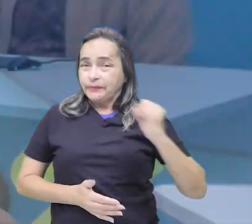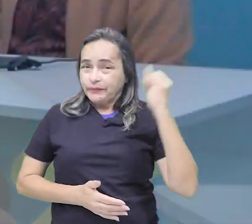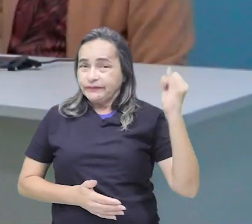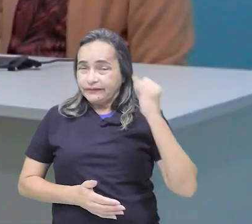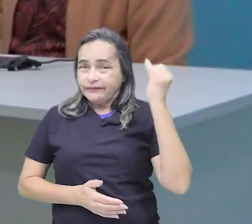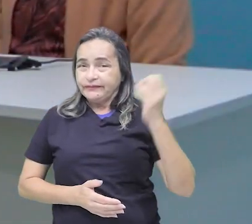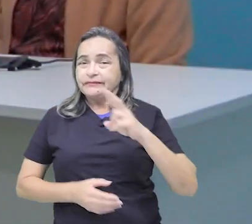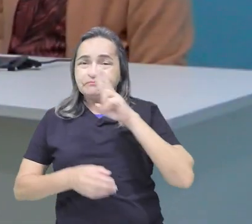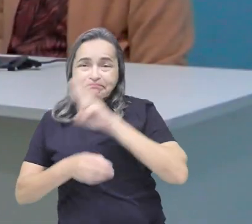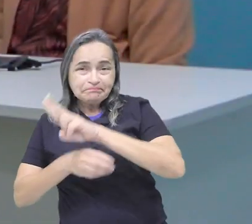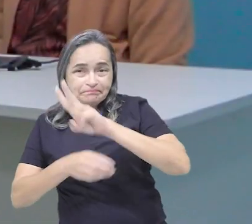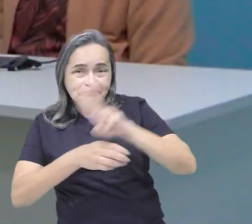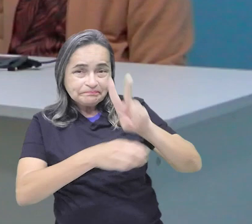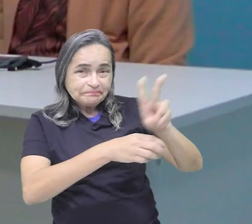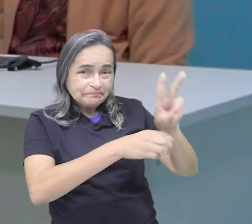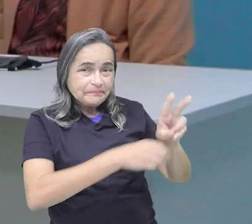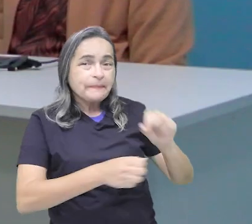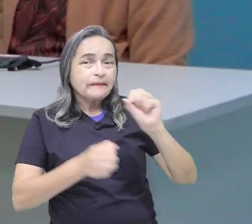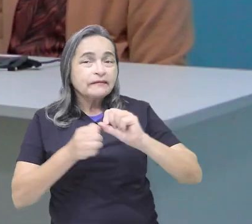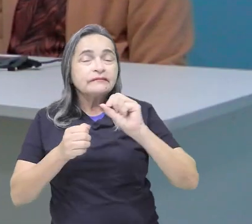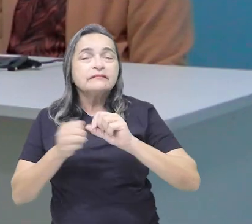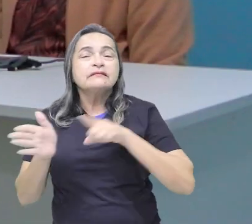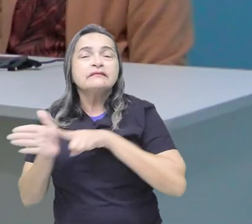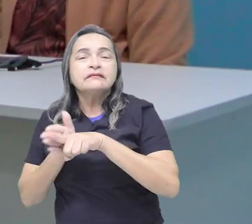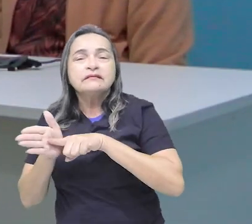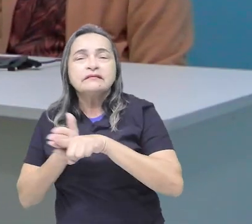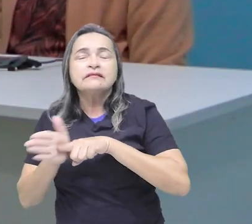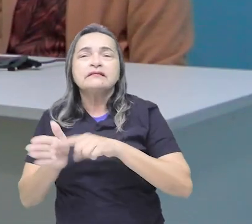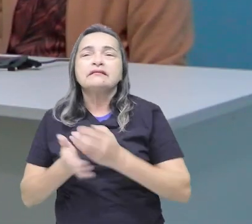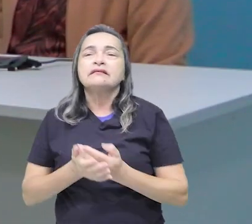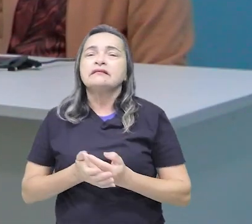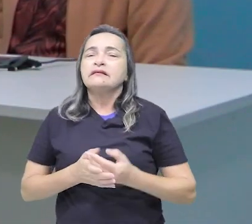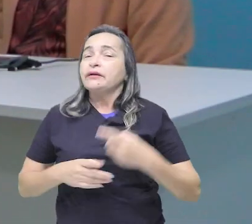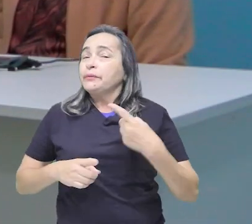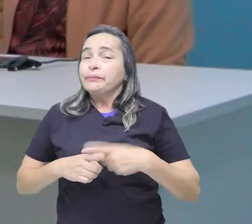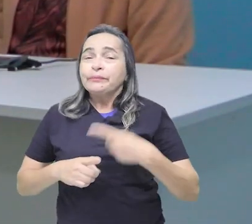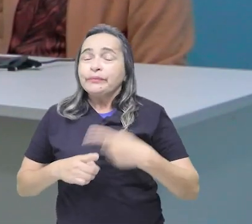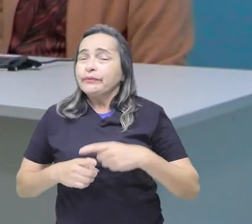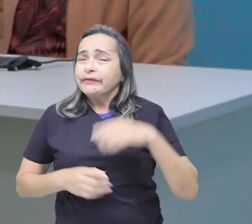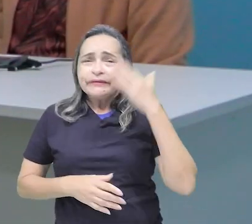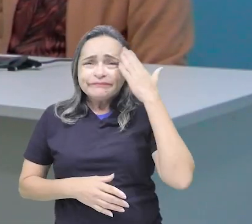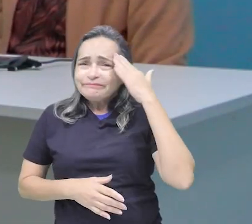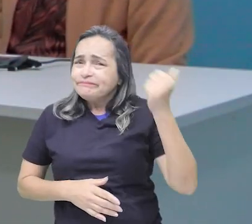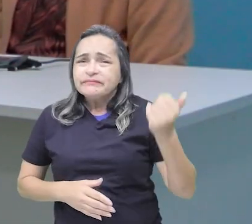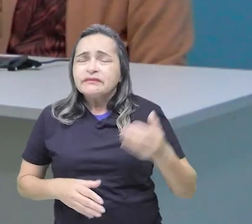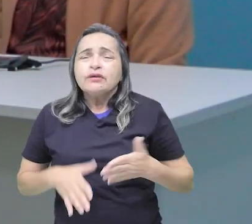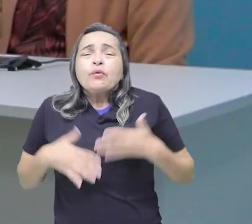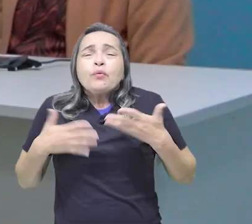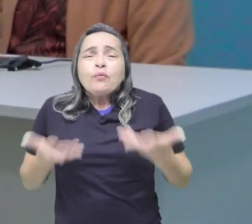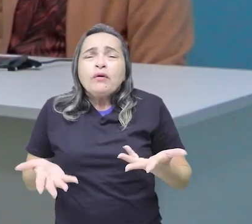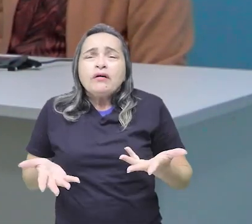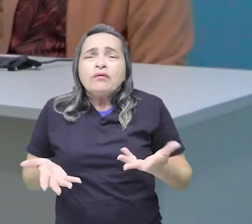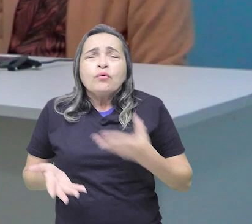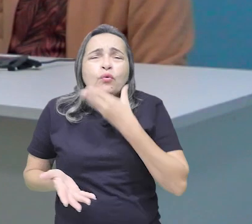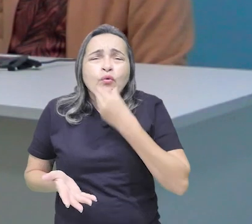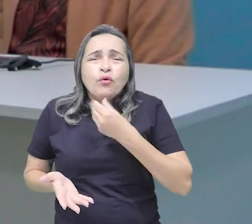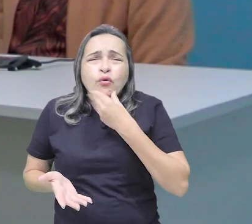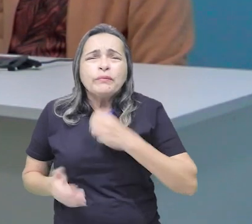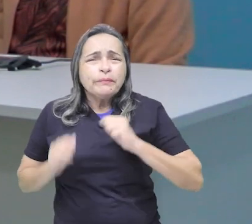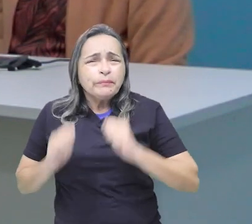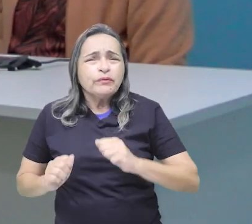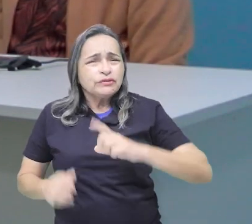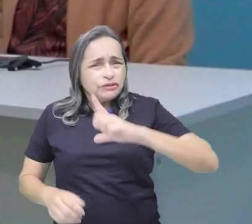exames preventivos. Porque nós não sabemos qual desses homens que vai estar mais suscetível, que sofreram